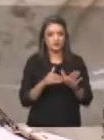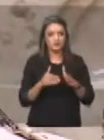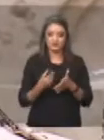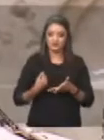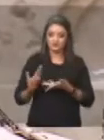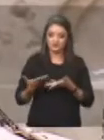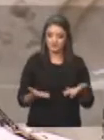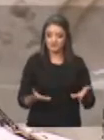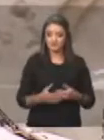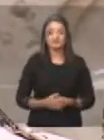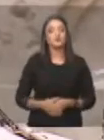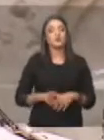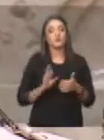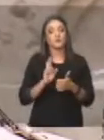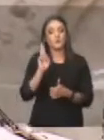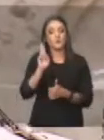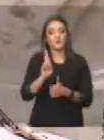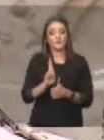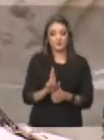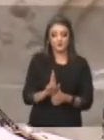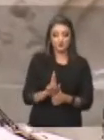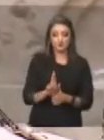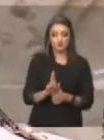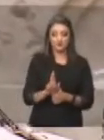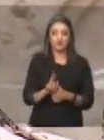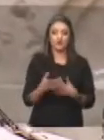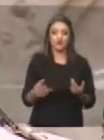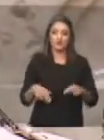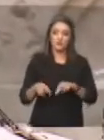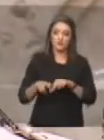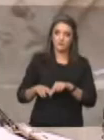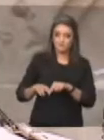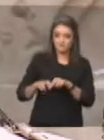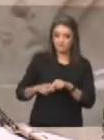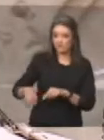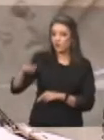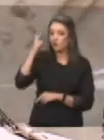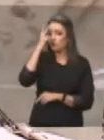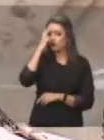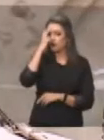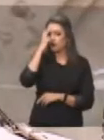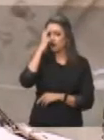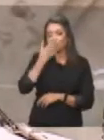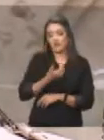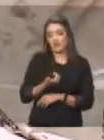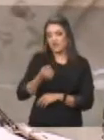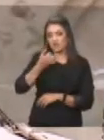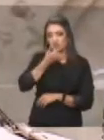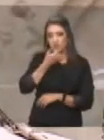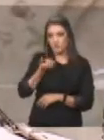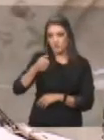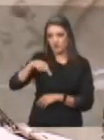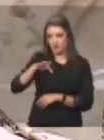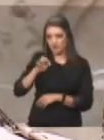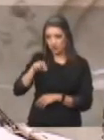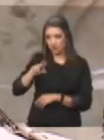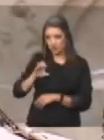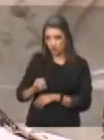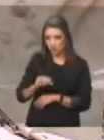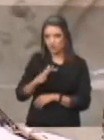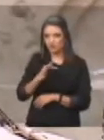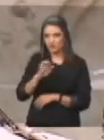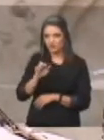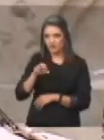A Procuradoria-Geral da República, por seu então Procurador-Geral, doutor Antônio Fernando, ofereceu esta denúncia